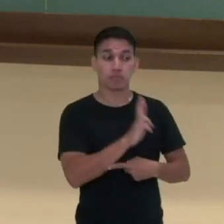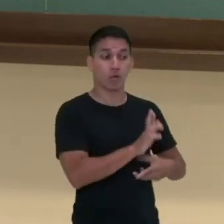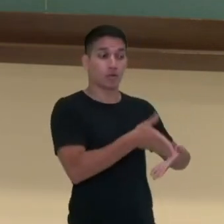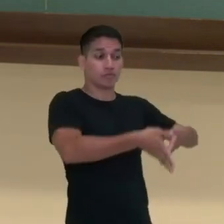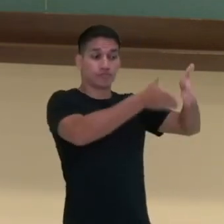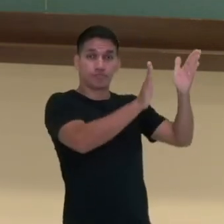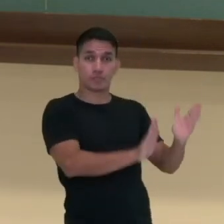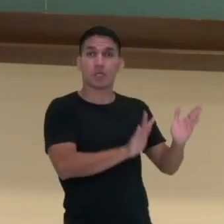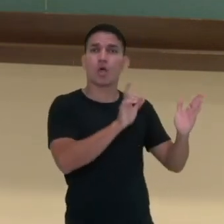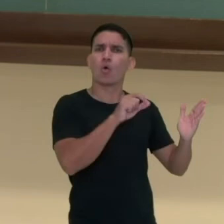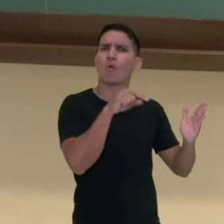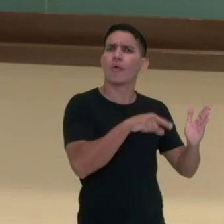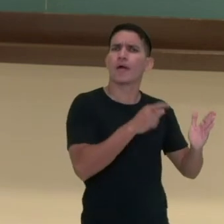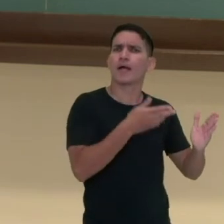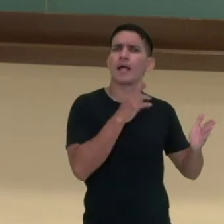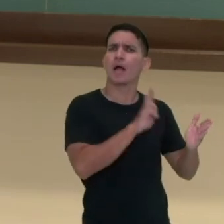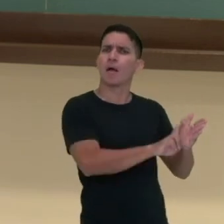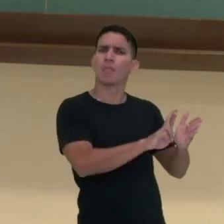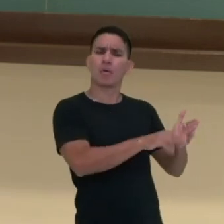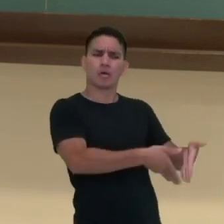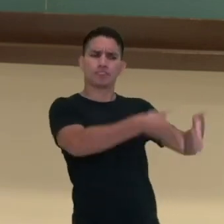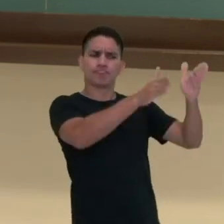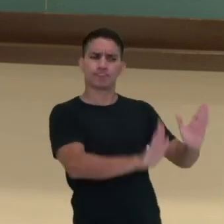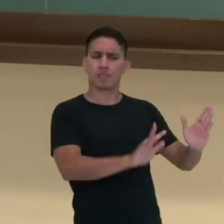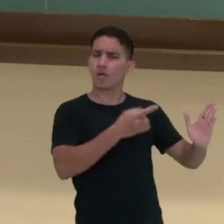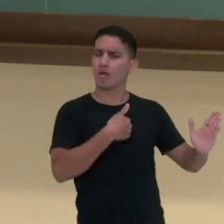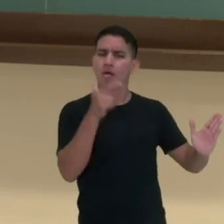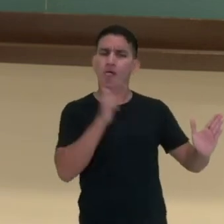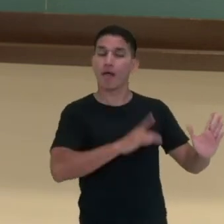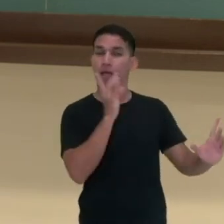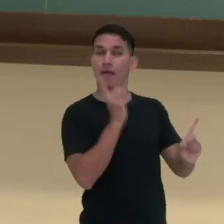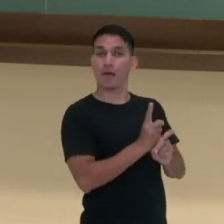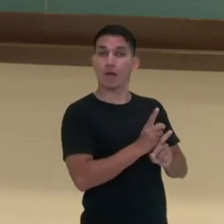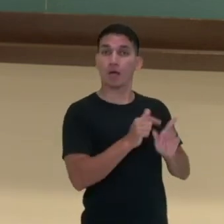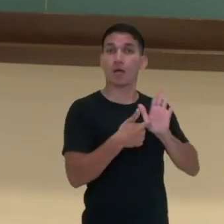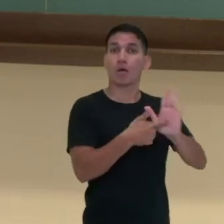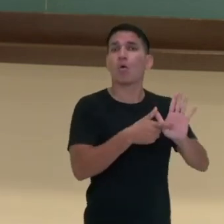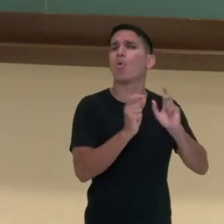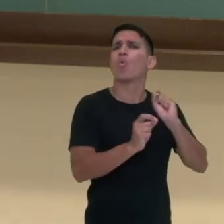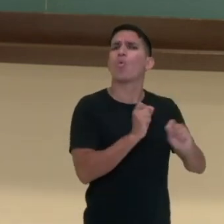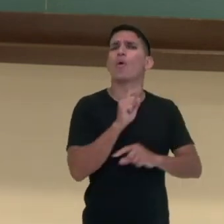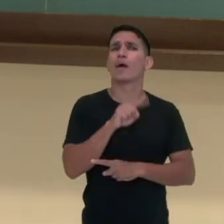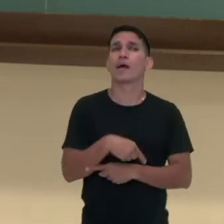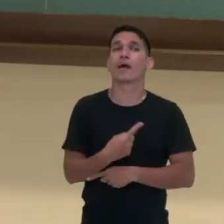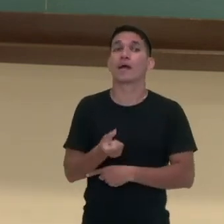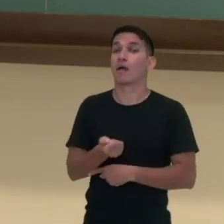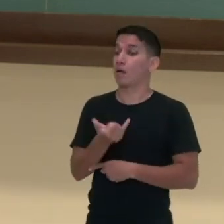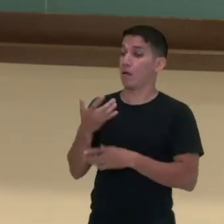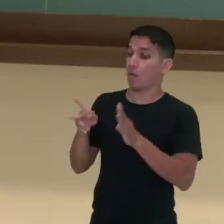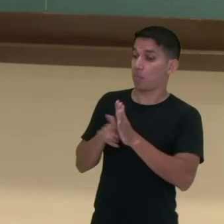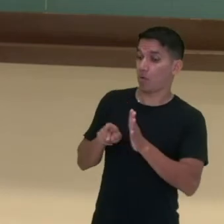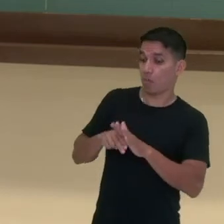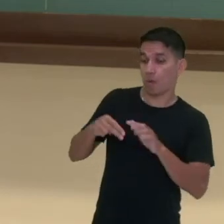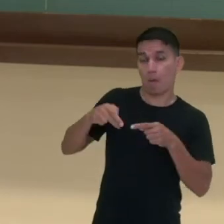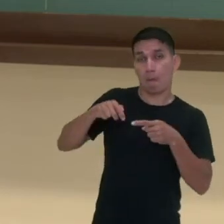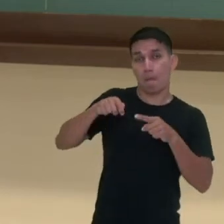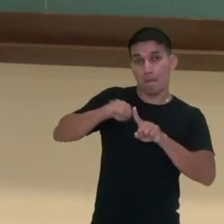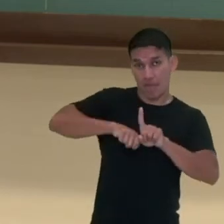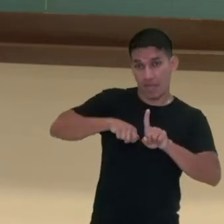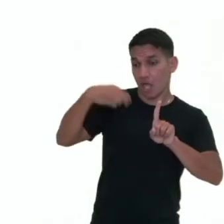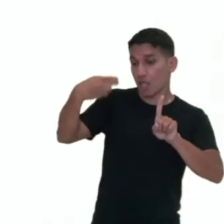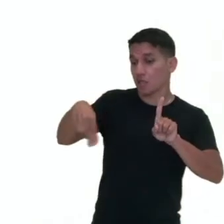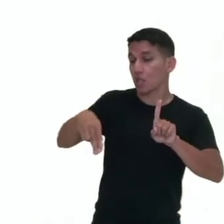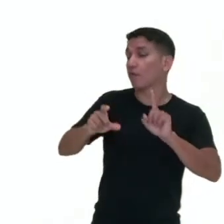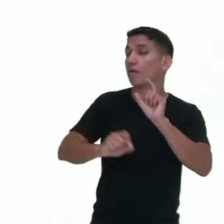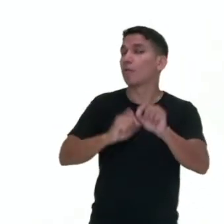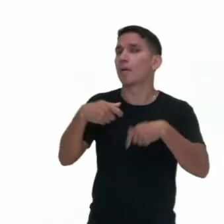resultante. Essa matriz resultante que eu acabei de obter, pessoal, ela representa o quê? Que para o mês de novembro eu vou precisar do